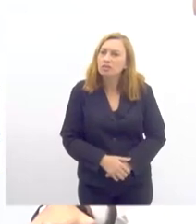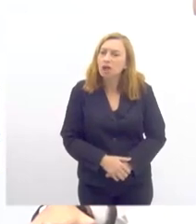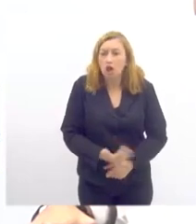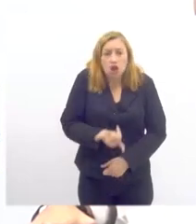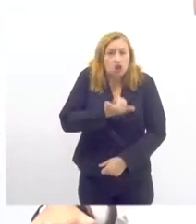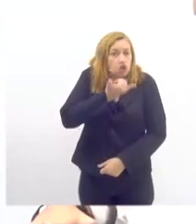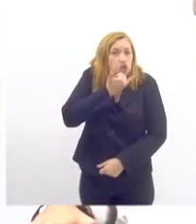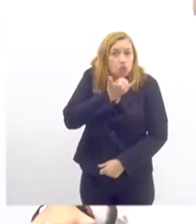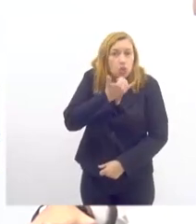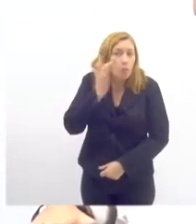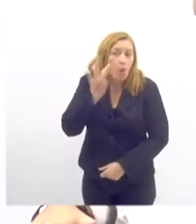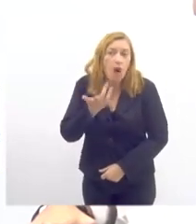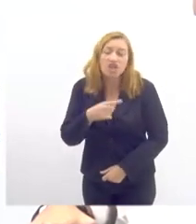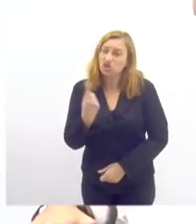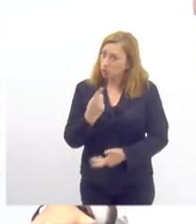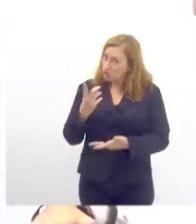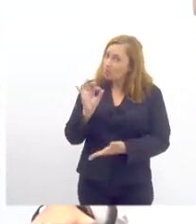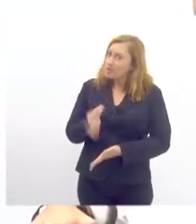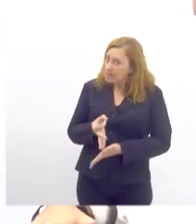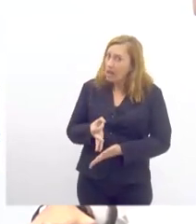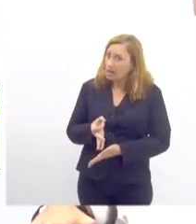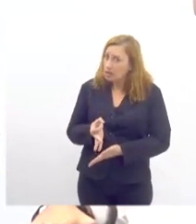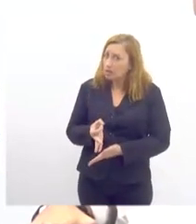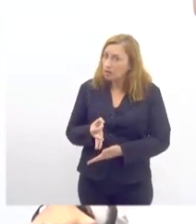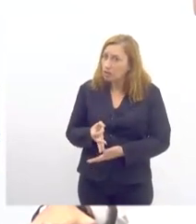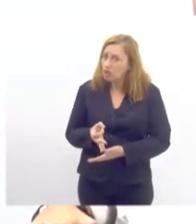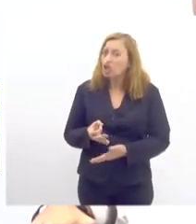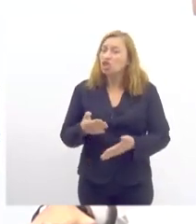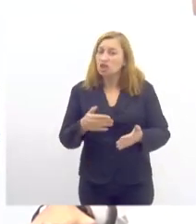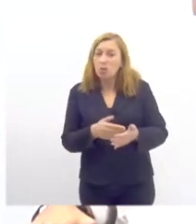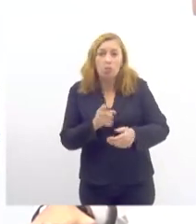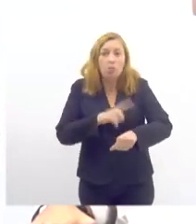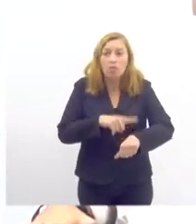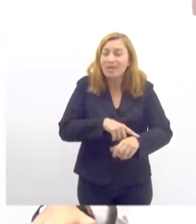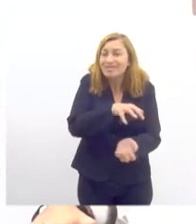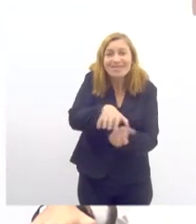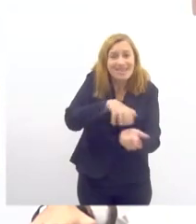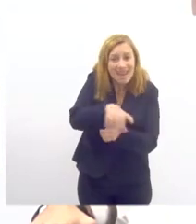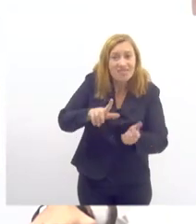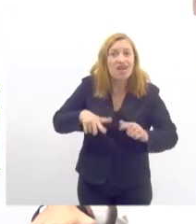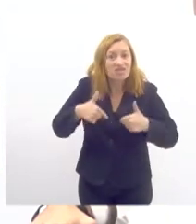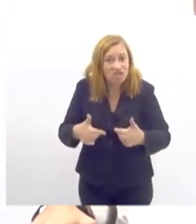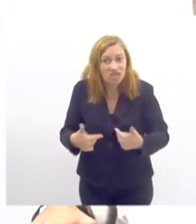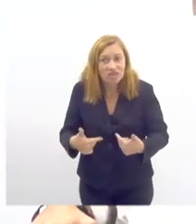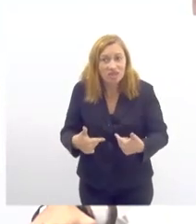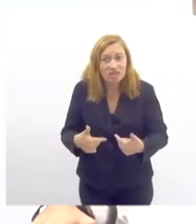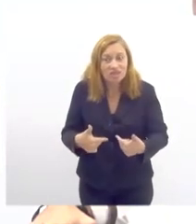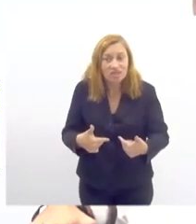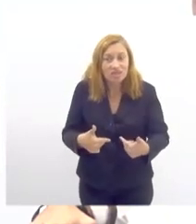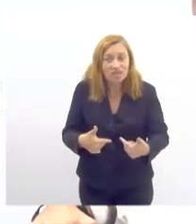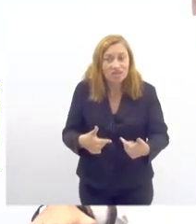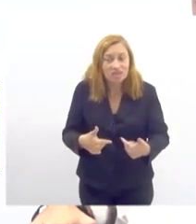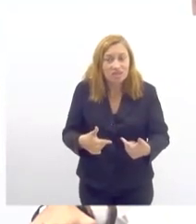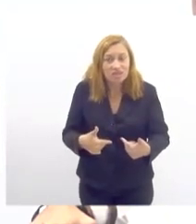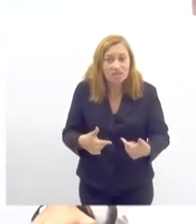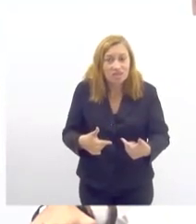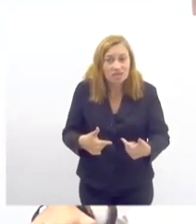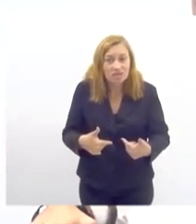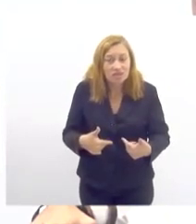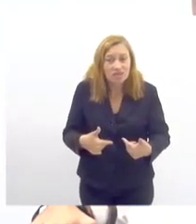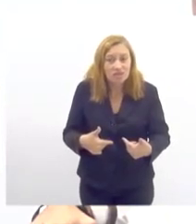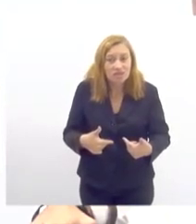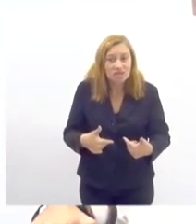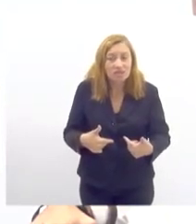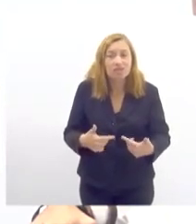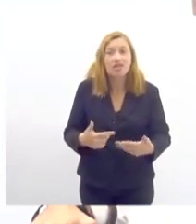Desculpa, mas eu acho que nós estamos certos. Para nós chegarmos a um ponto de fazer uma greve, É porque o negócio está muito